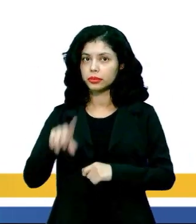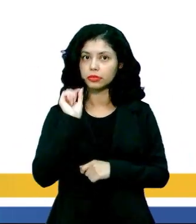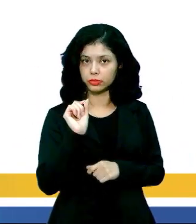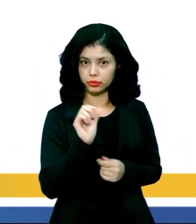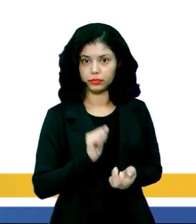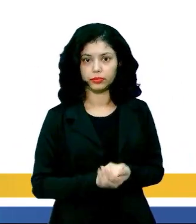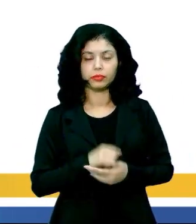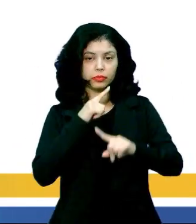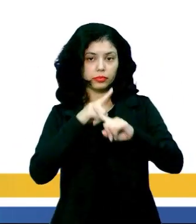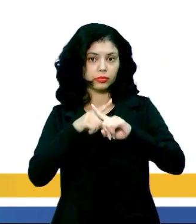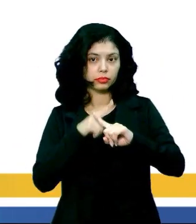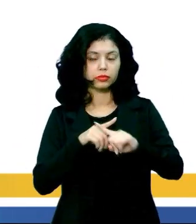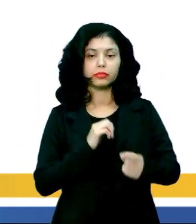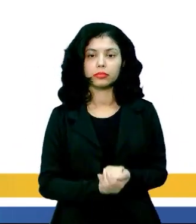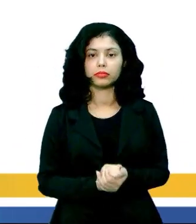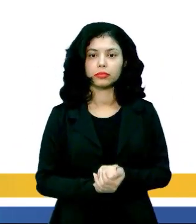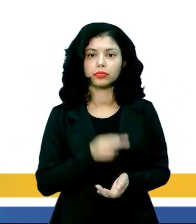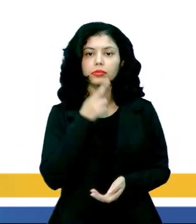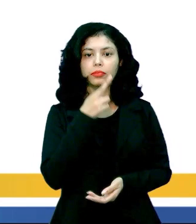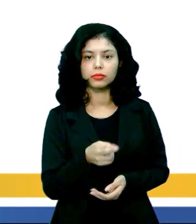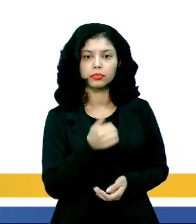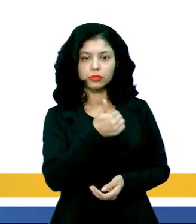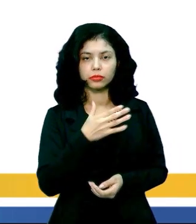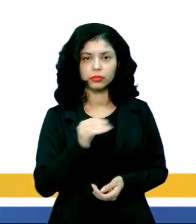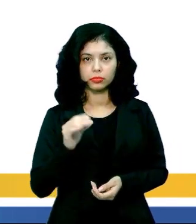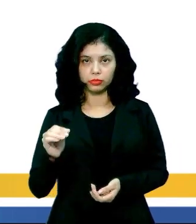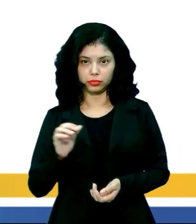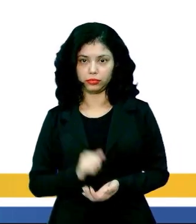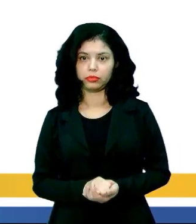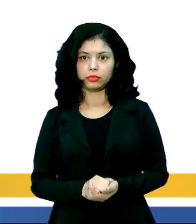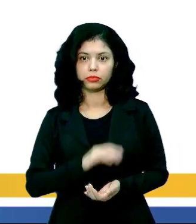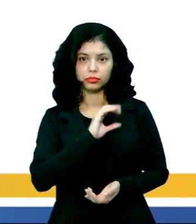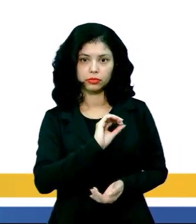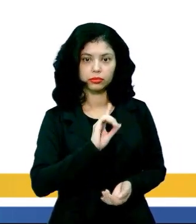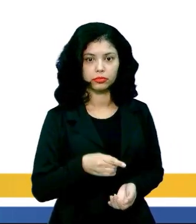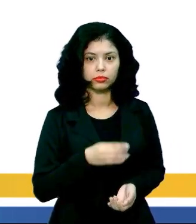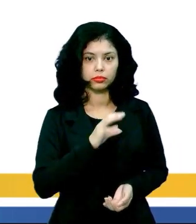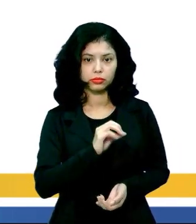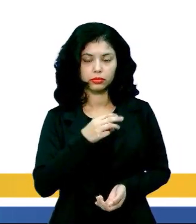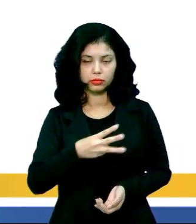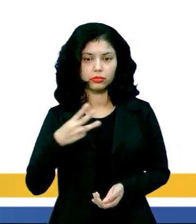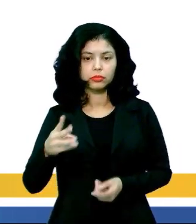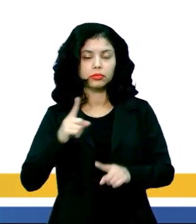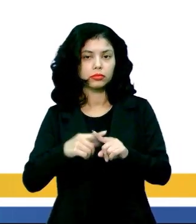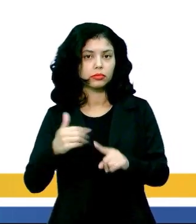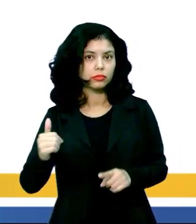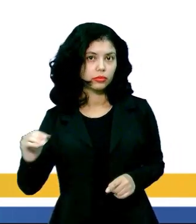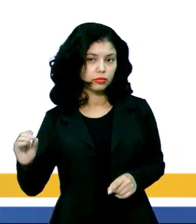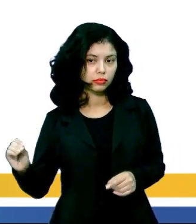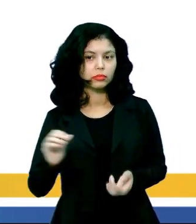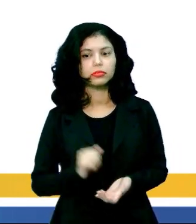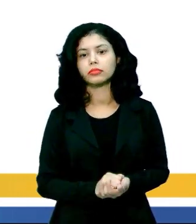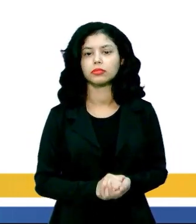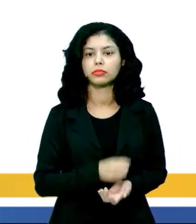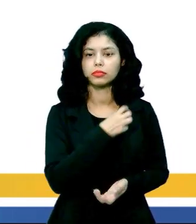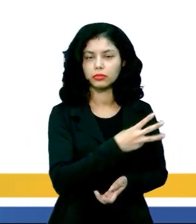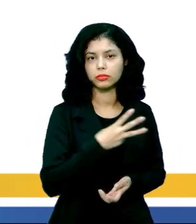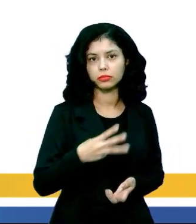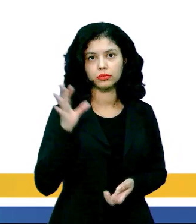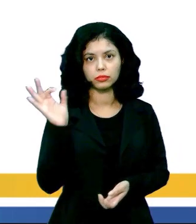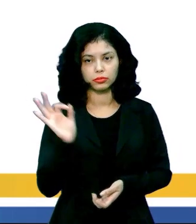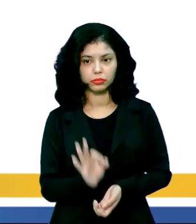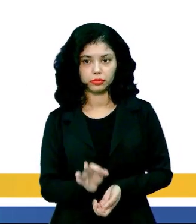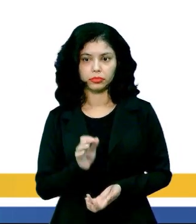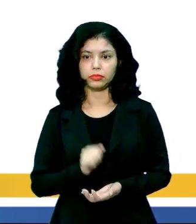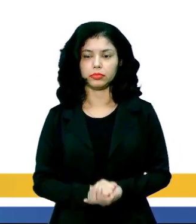necessário multiplicar esse resultado por 100. Então, 0,33 vezes 100, nós vamos ter aí